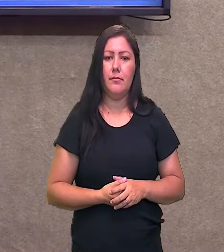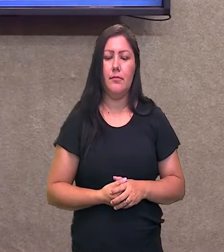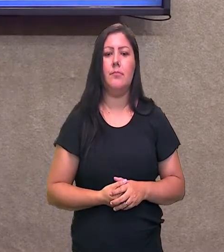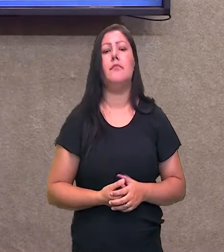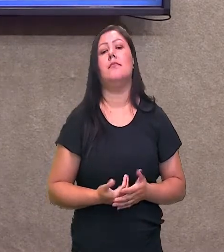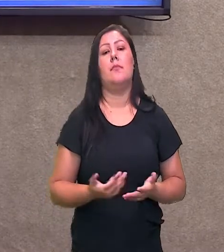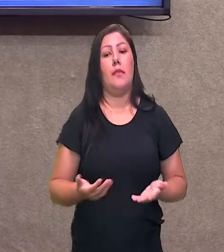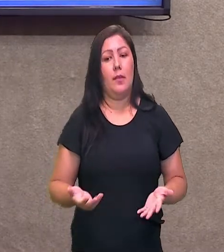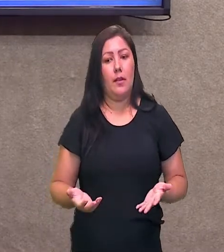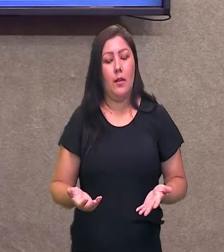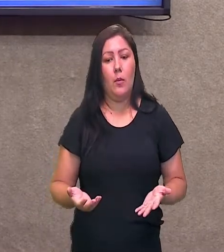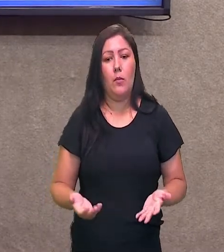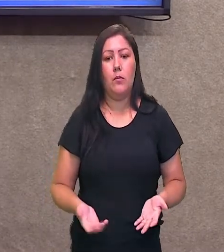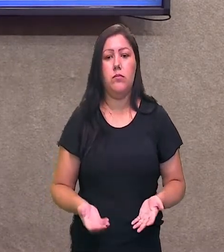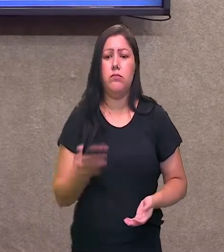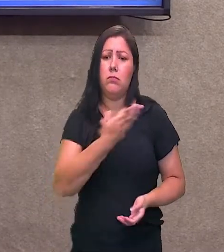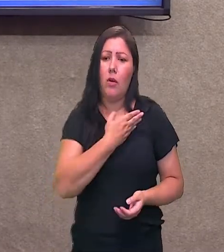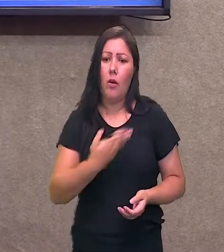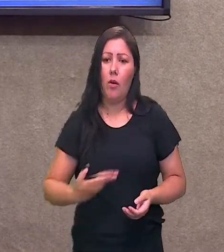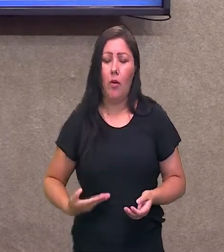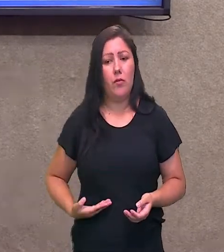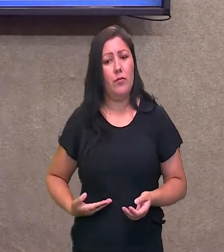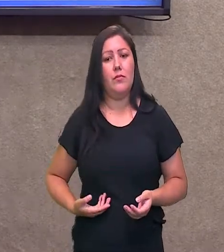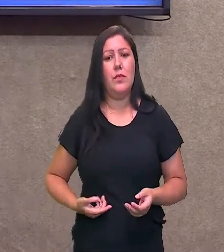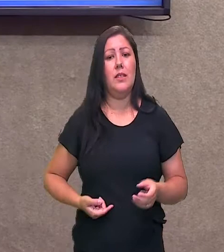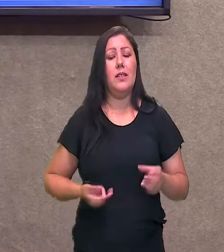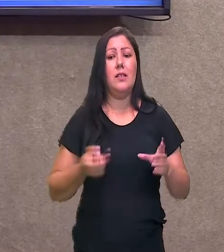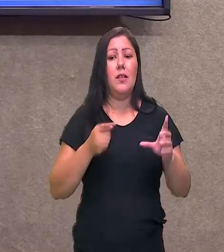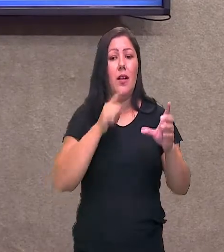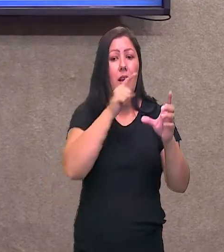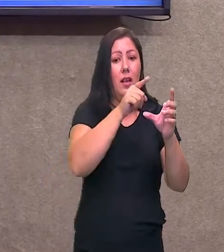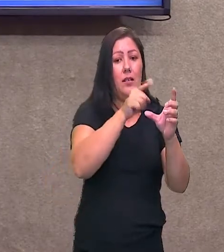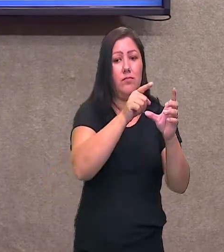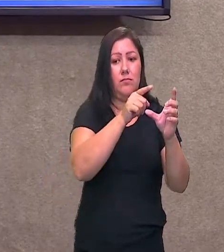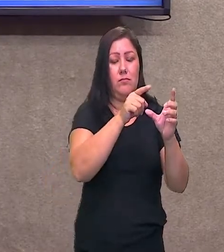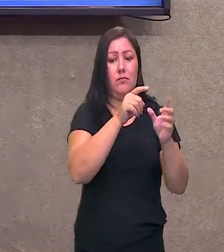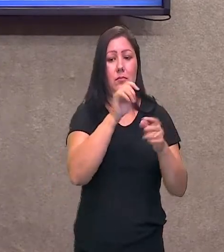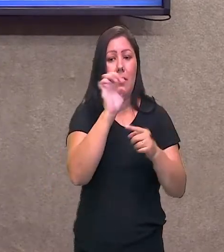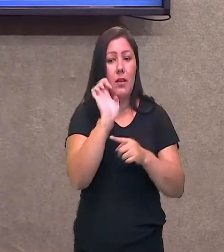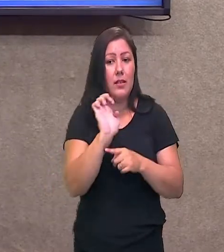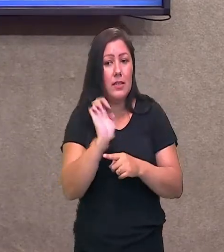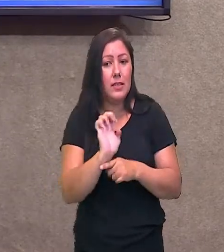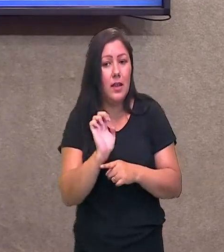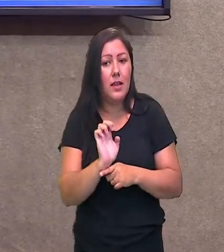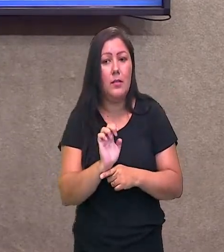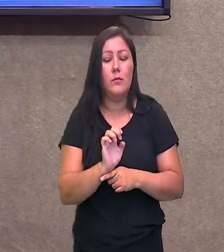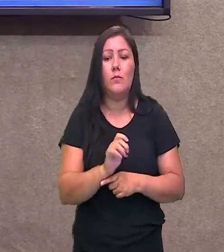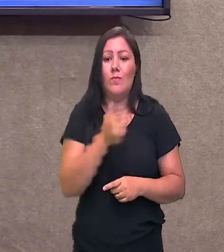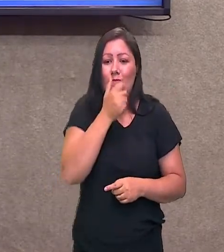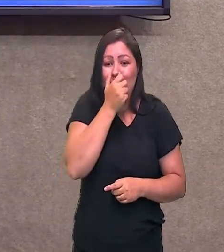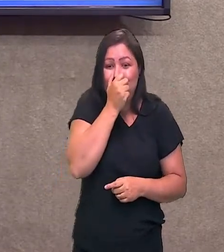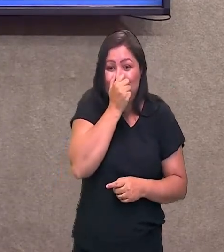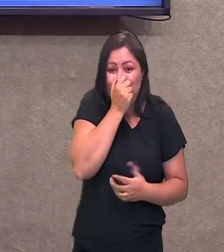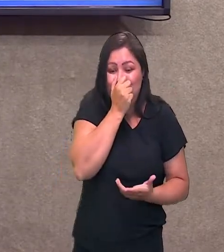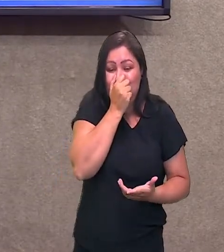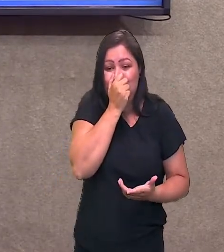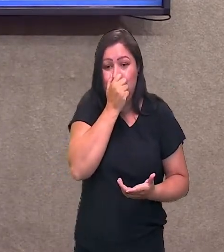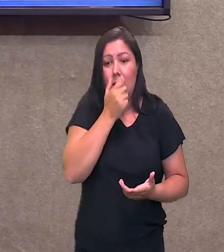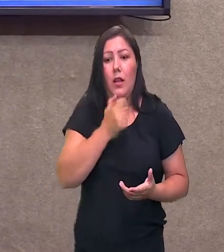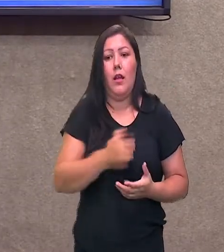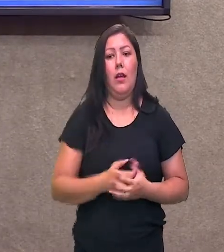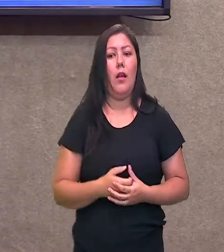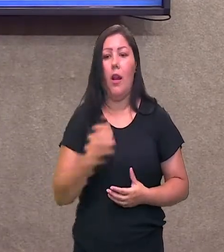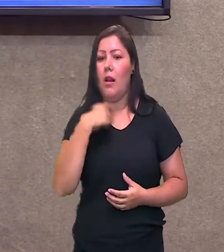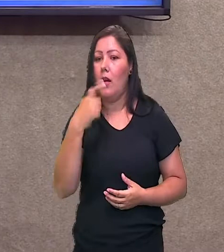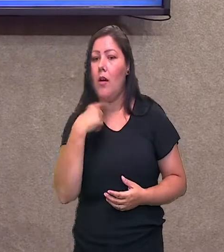certo? E o governo do Acre não está comportando a quantidade de pessoas que está entrando e